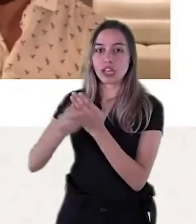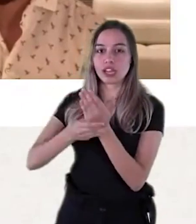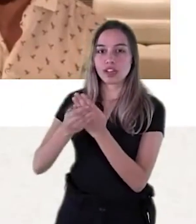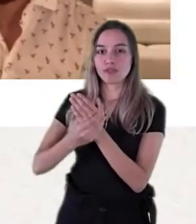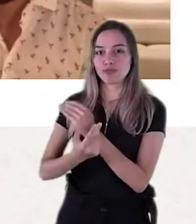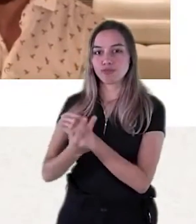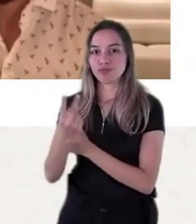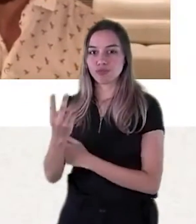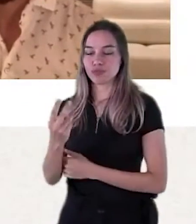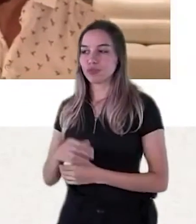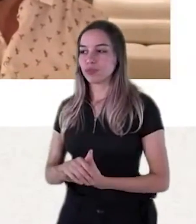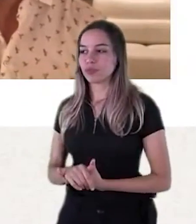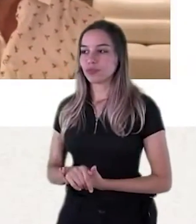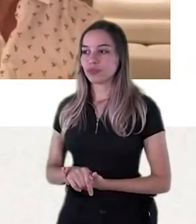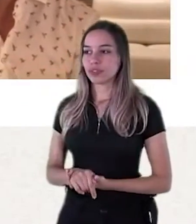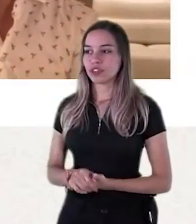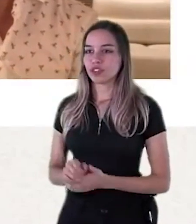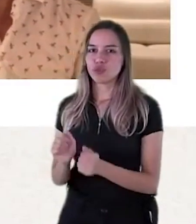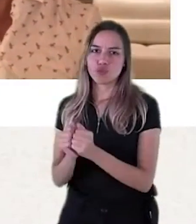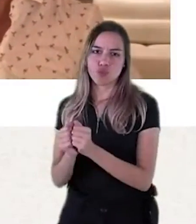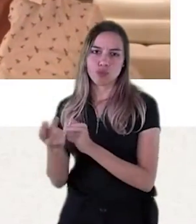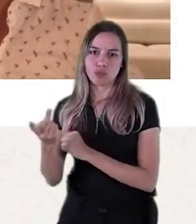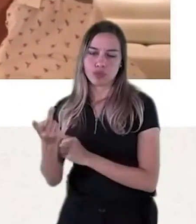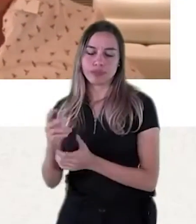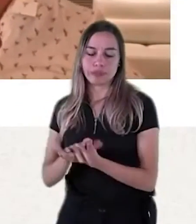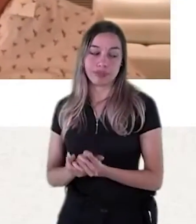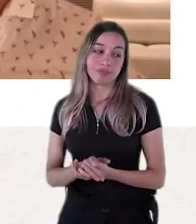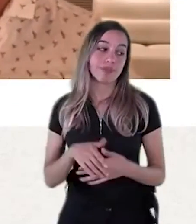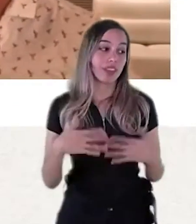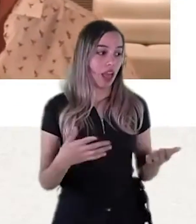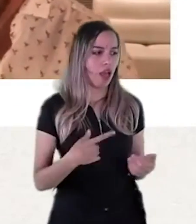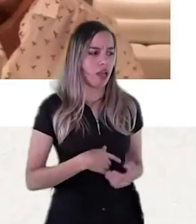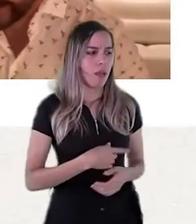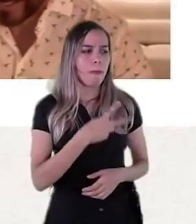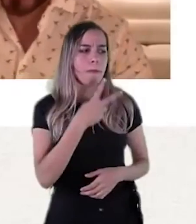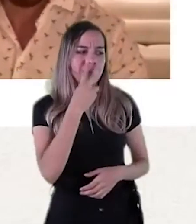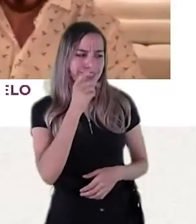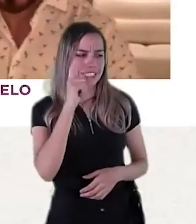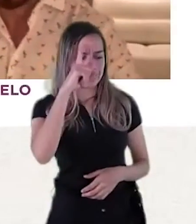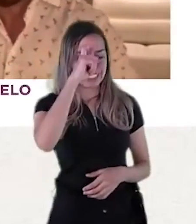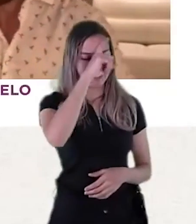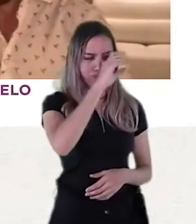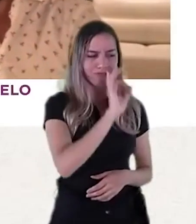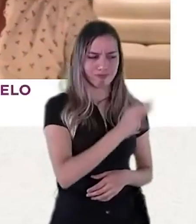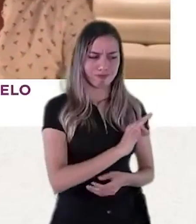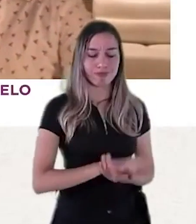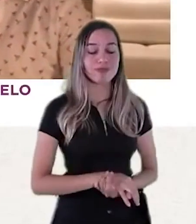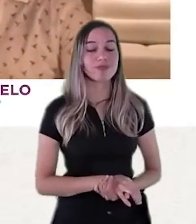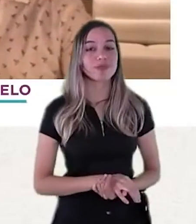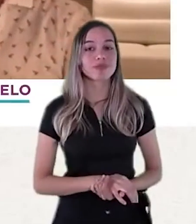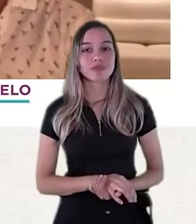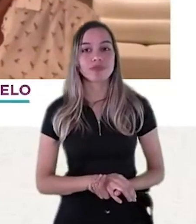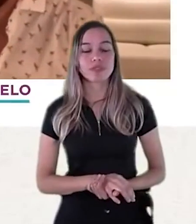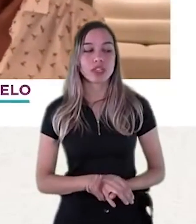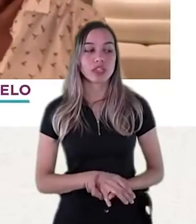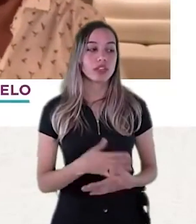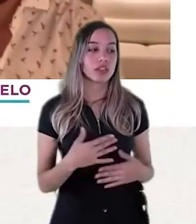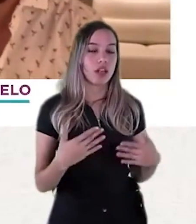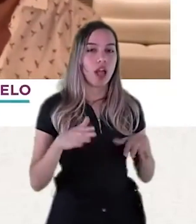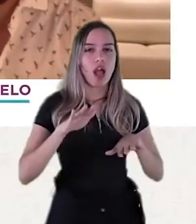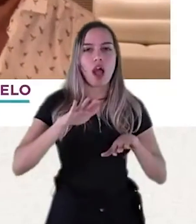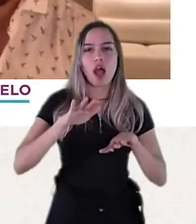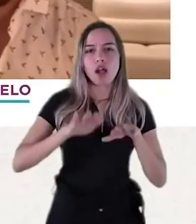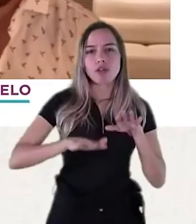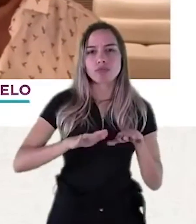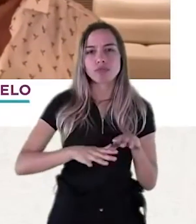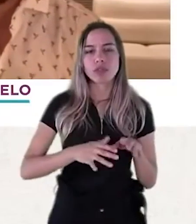Quer dizer, é difícil, né? Confuso. Resumo, é muito difícil. Olha, alguns reparos. A primeira, peço